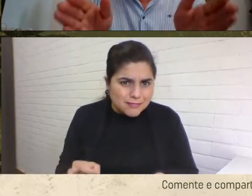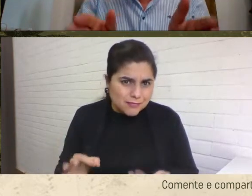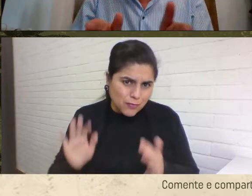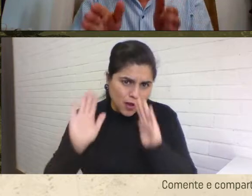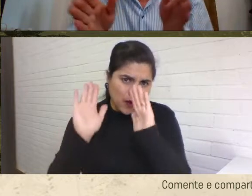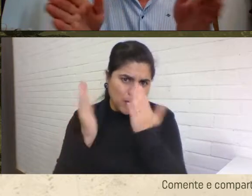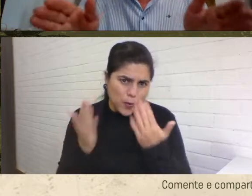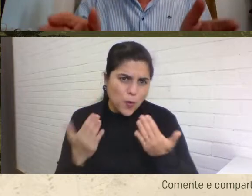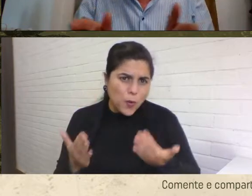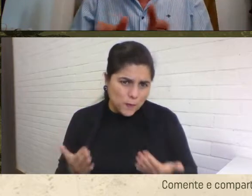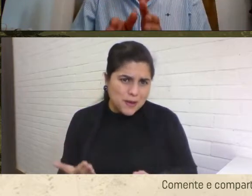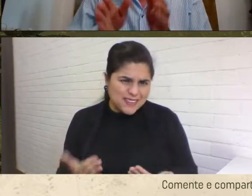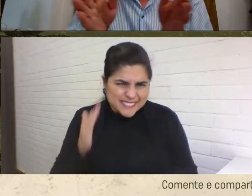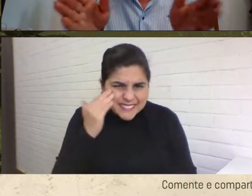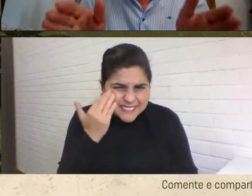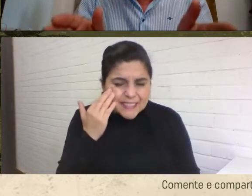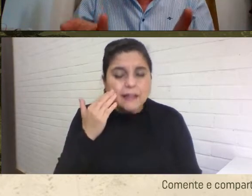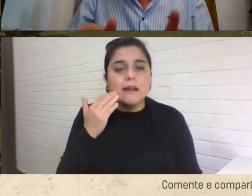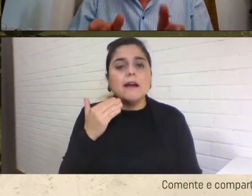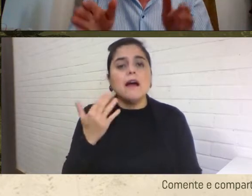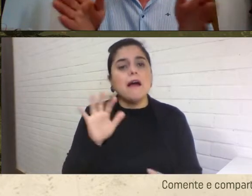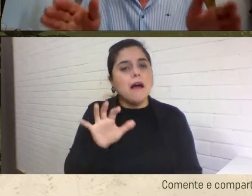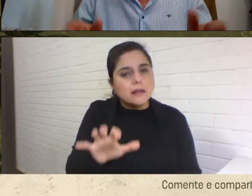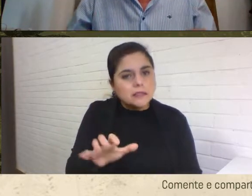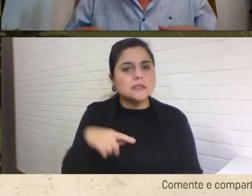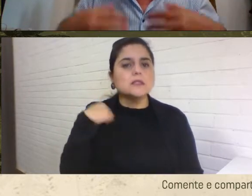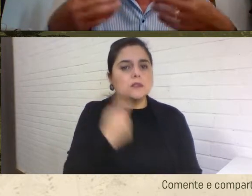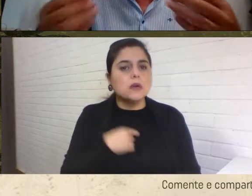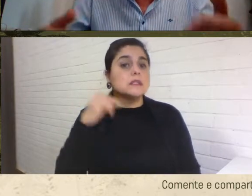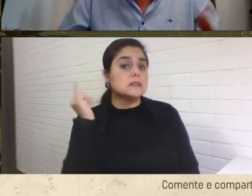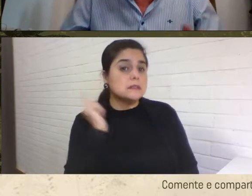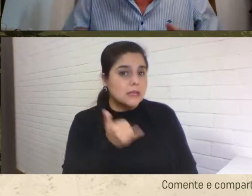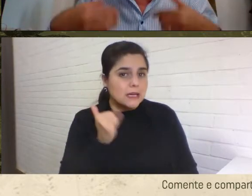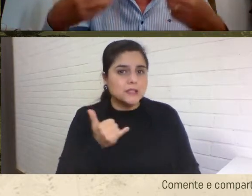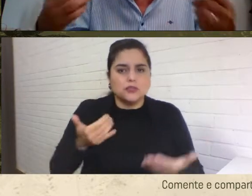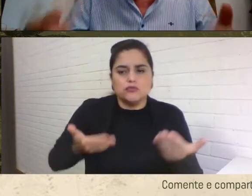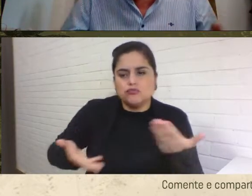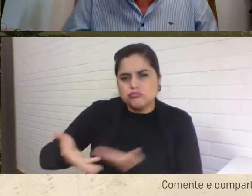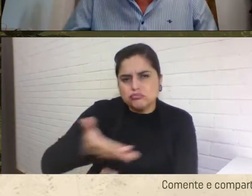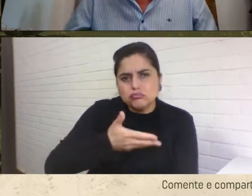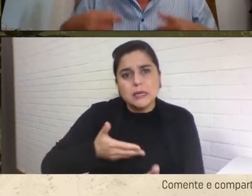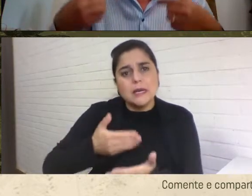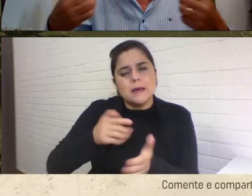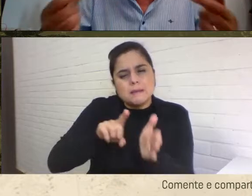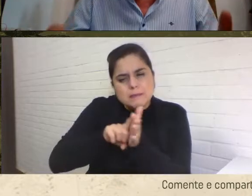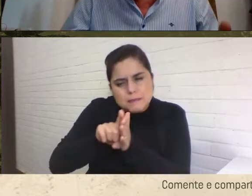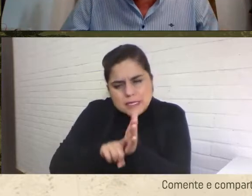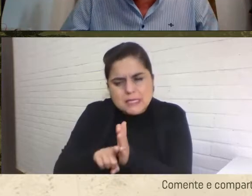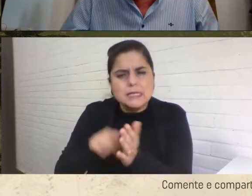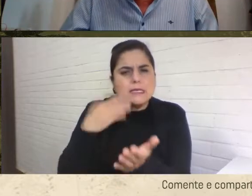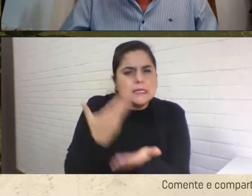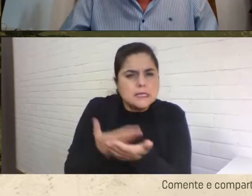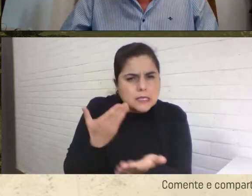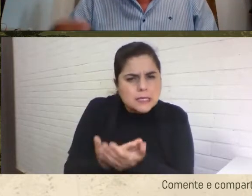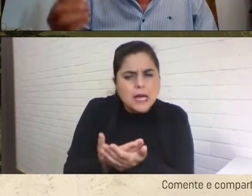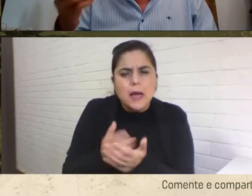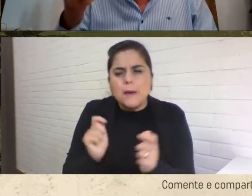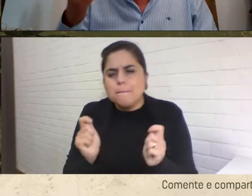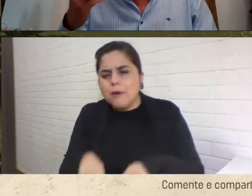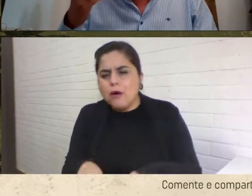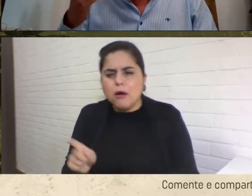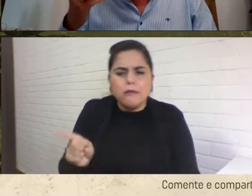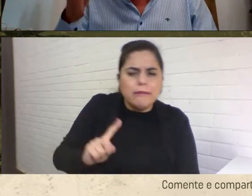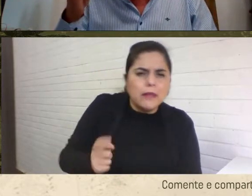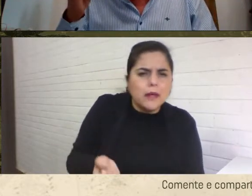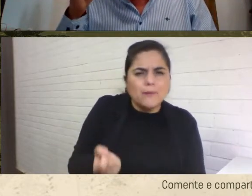E assim, ao longo de uma narrativa, isto dá muita conversa, muita discussão,